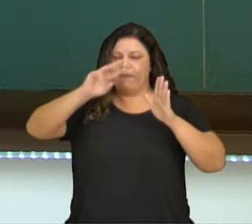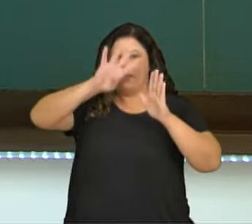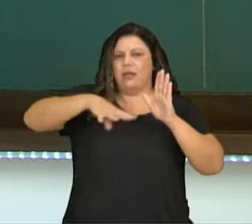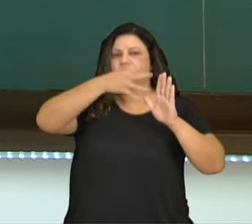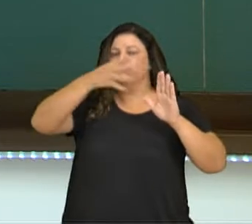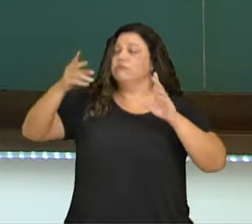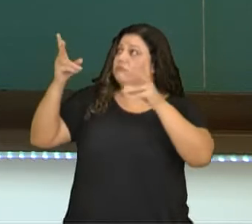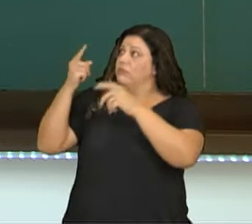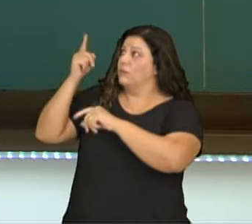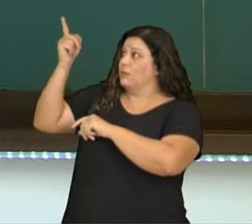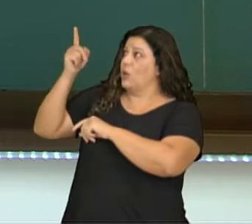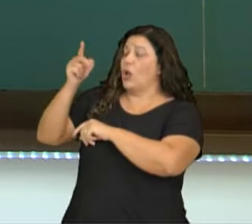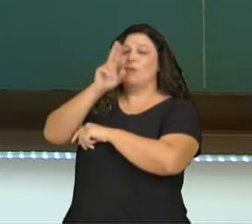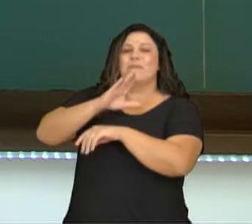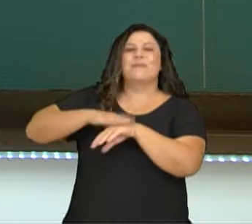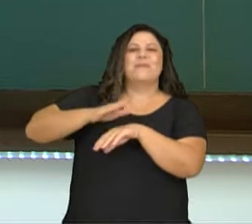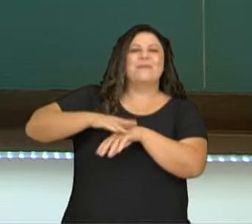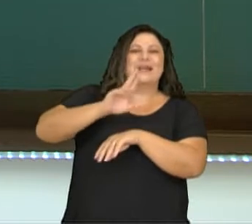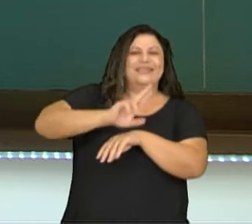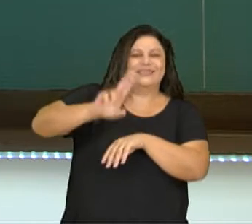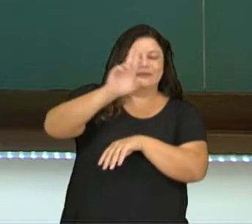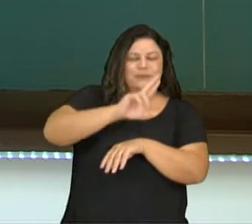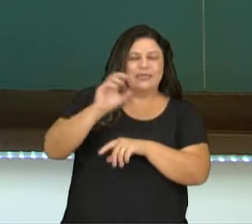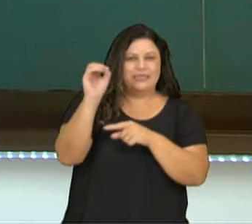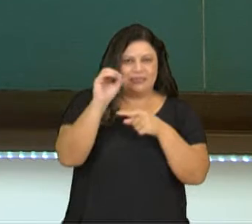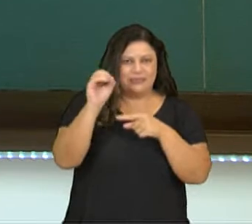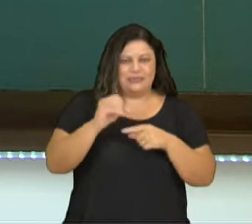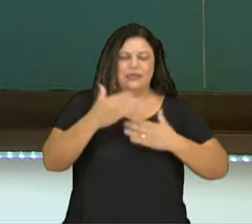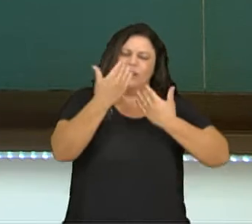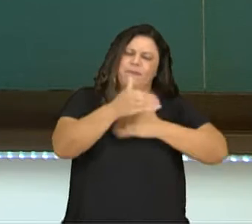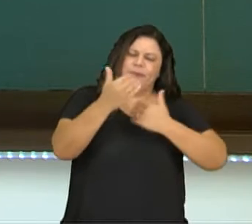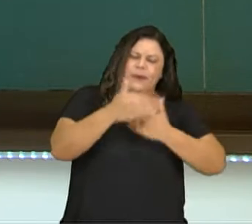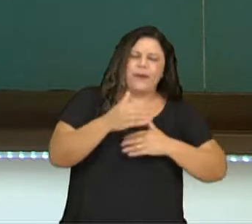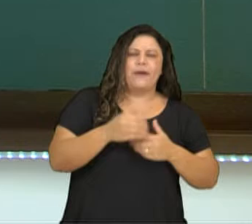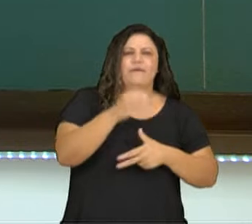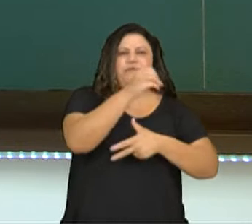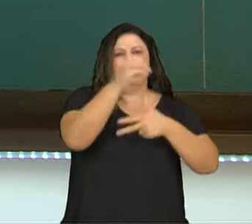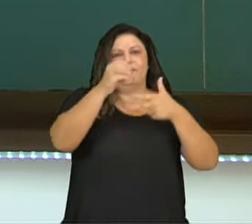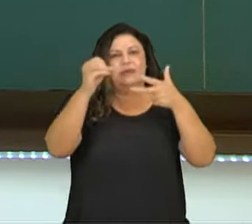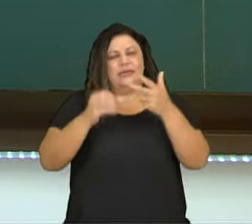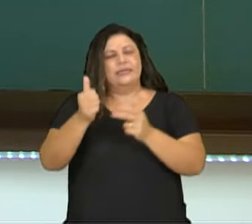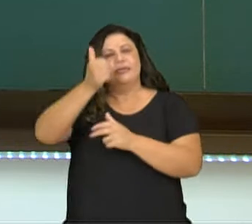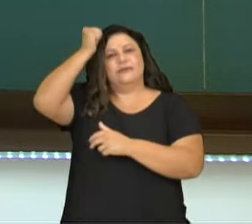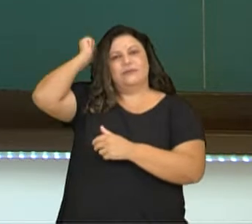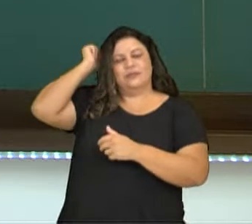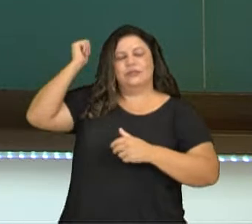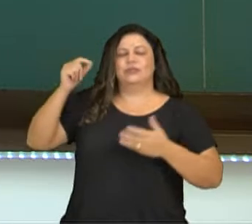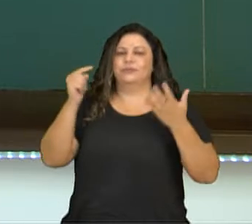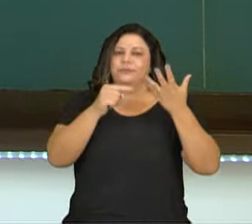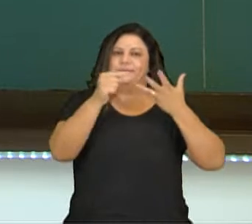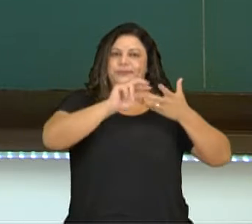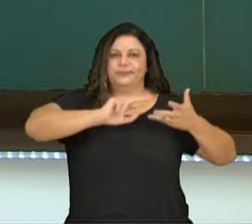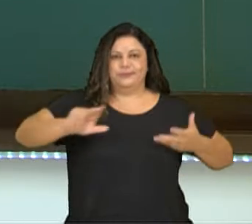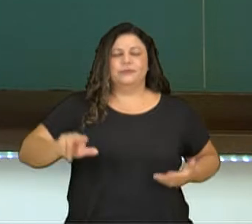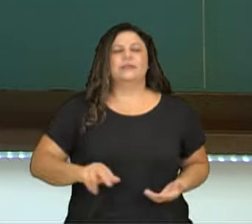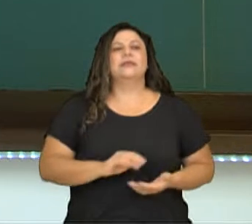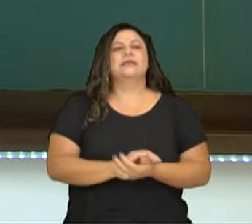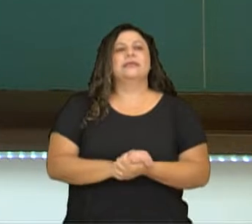ângulos que a gente mais utiliza, que mais aparecem em provas e testes de Enem, vestibular e etc. Então aqui nós